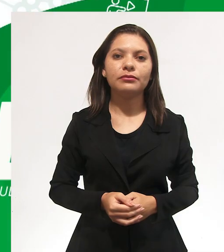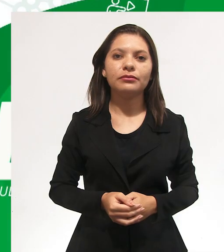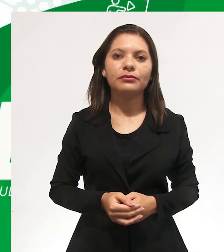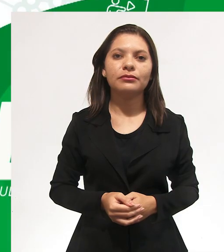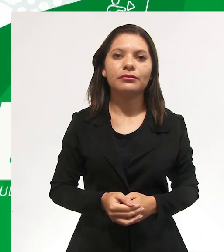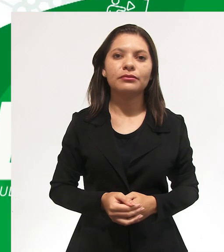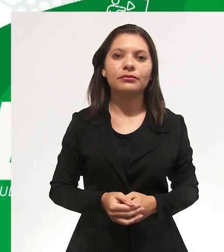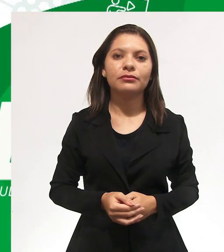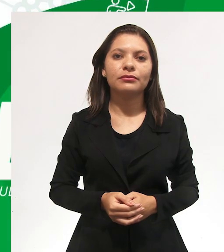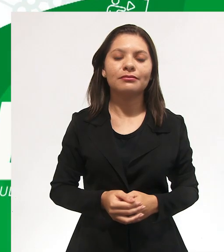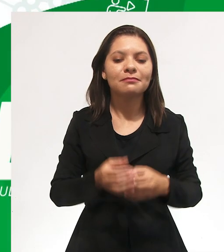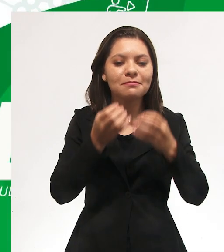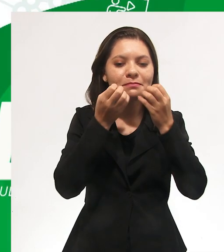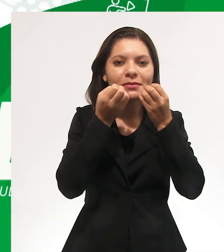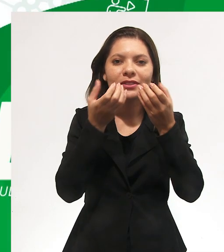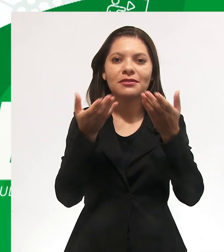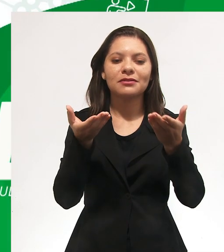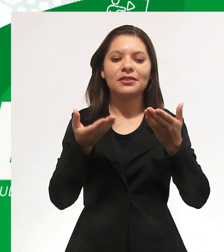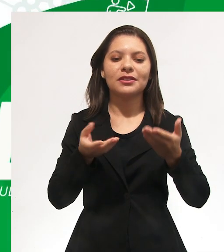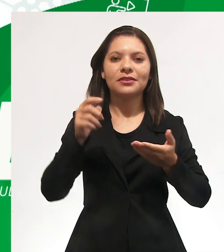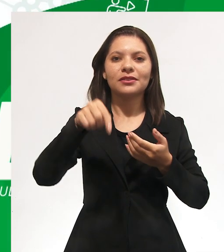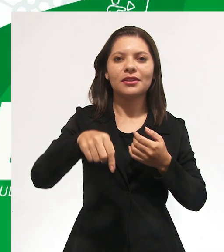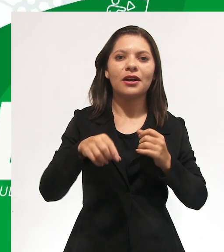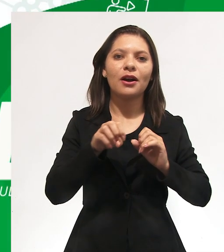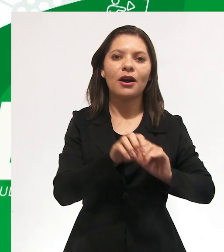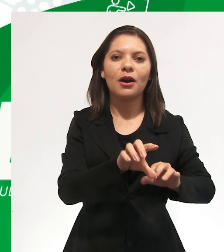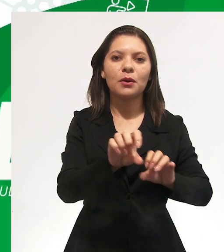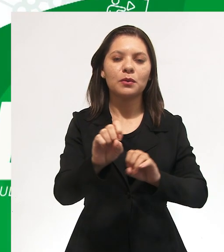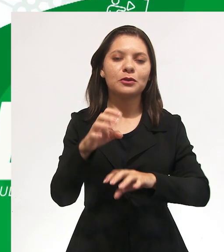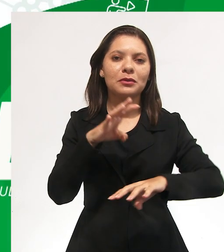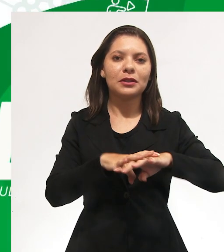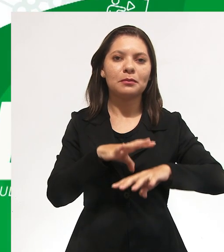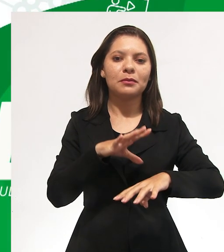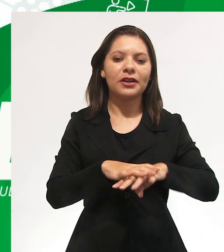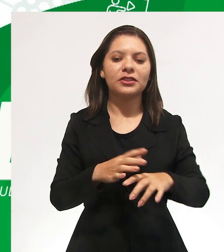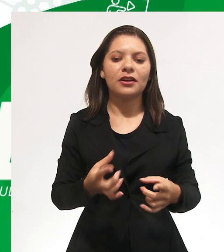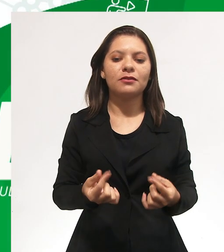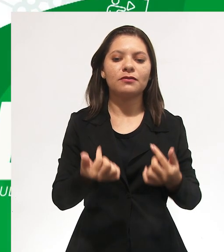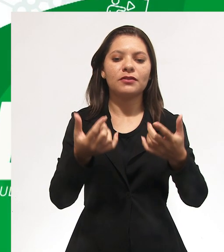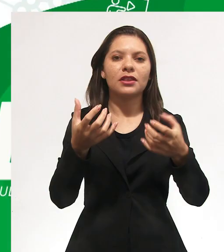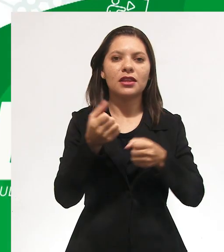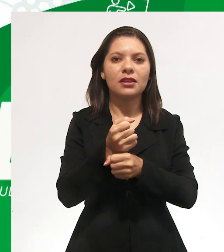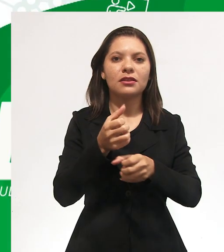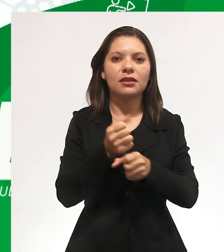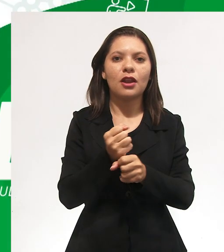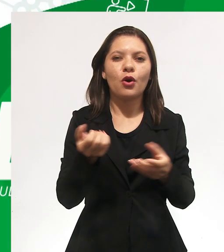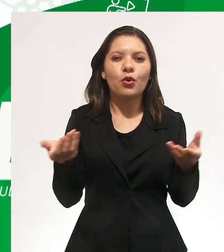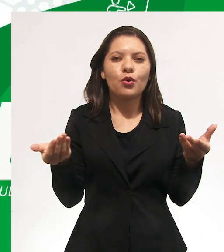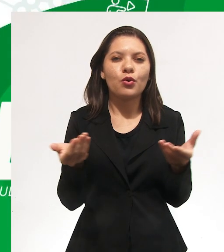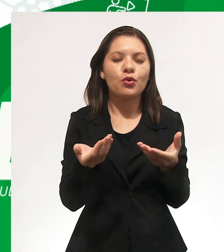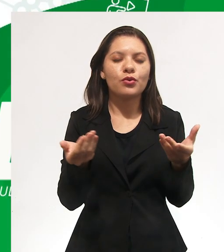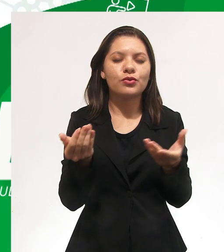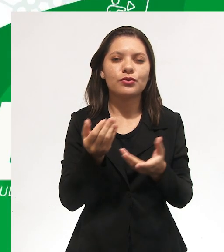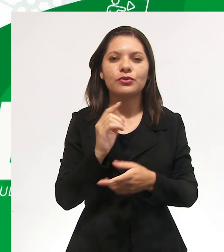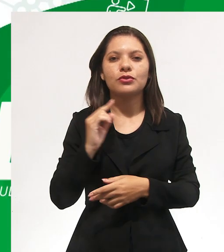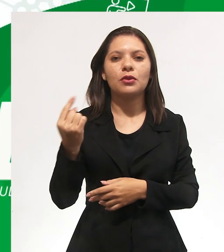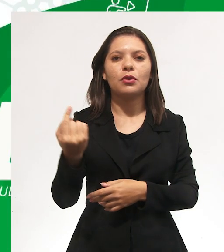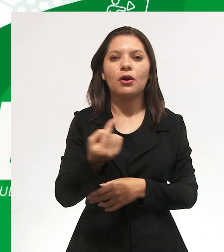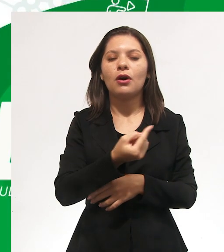Sejam bem-vindos à nossa aula de matemática financeira. Então, hoje nós vamos falar sobre